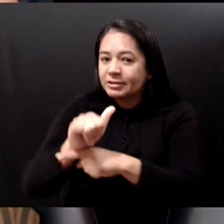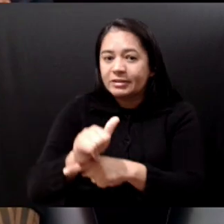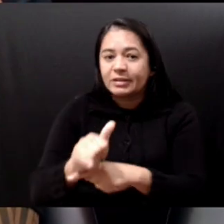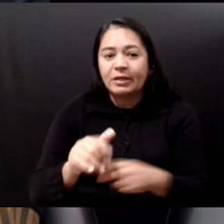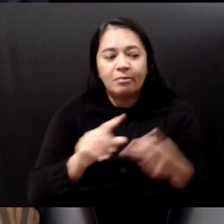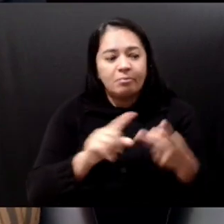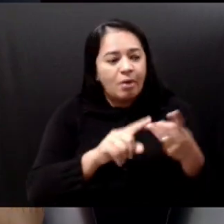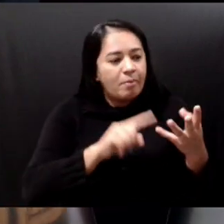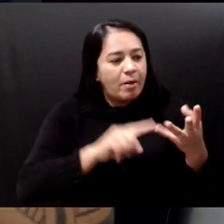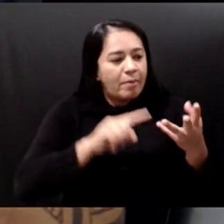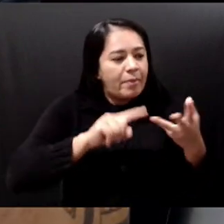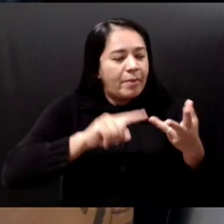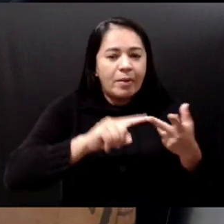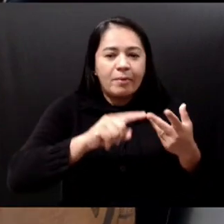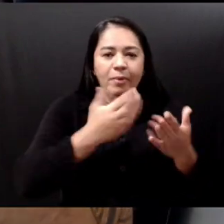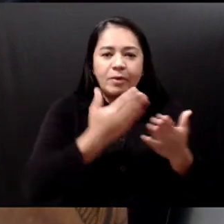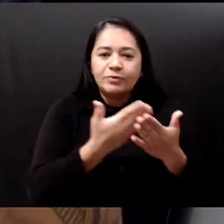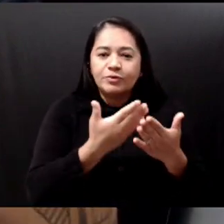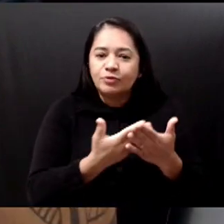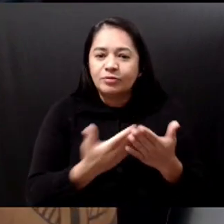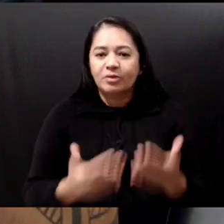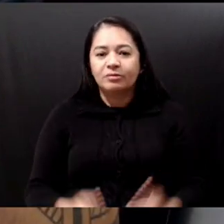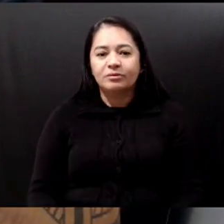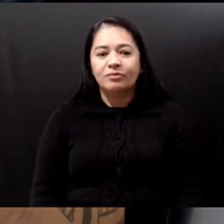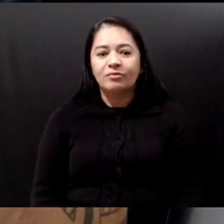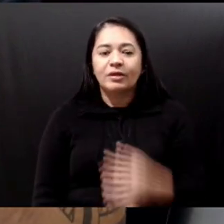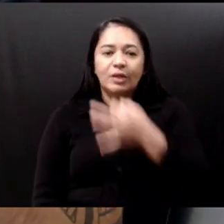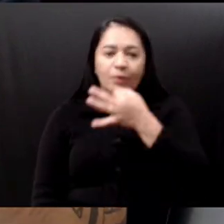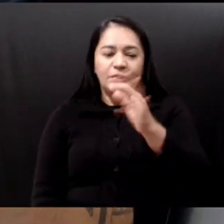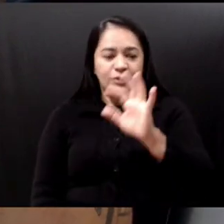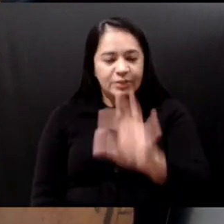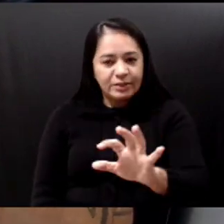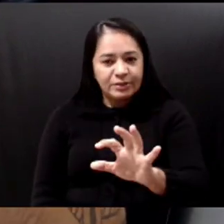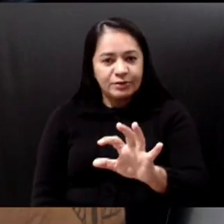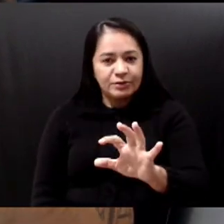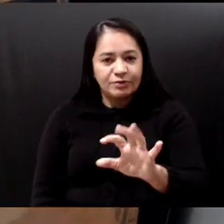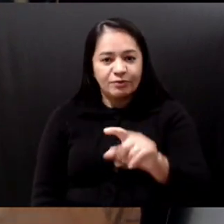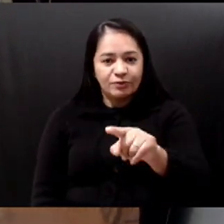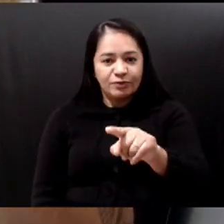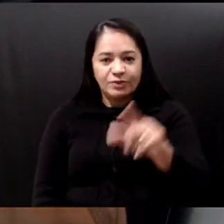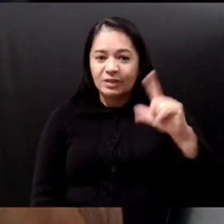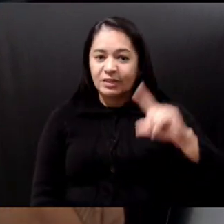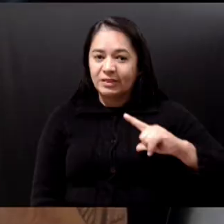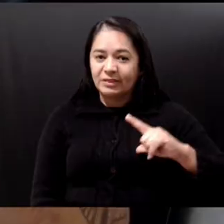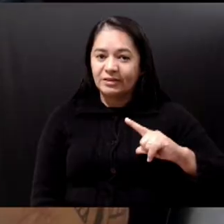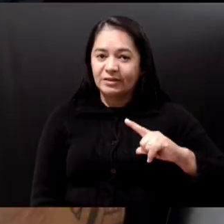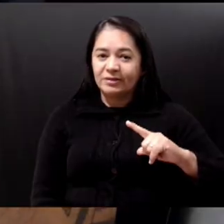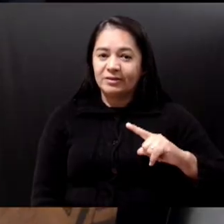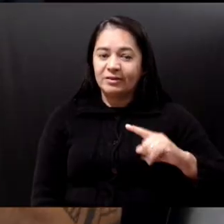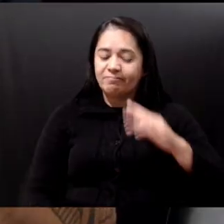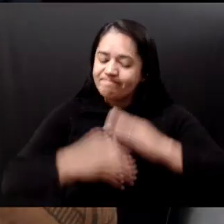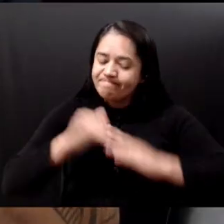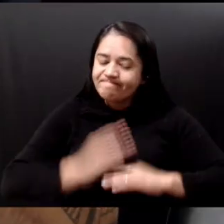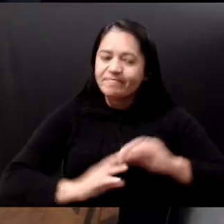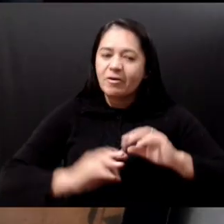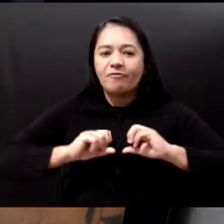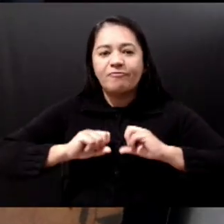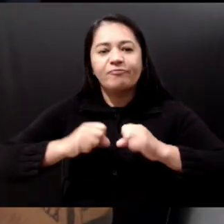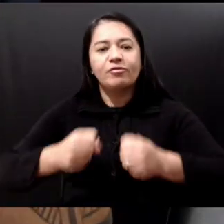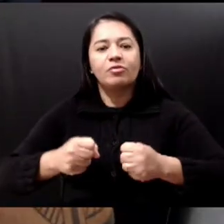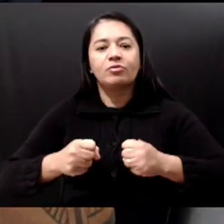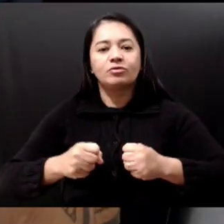trazer para o seu rumo. Eu acho que essas coisas, quando você tem, obviamente, a resiliência emocional, tudo aquilo que a gente já falou, Uhum. mas